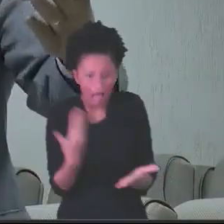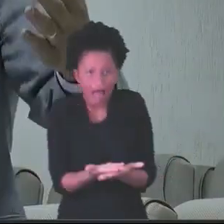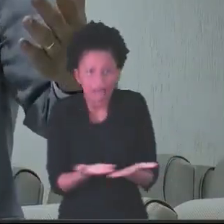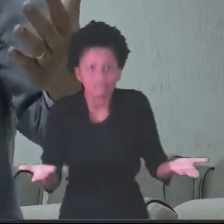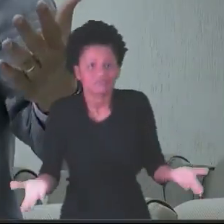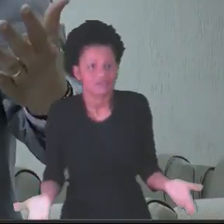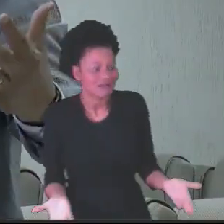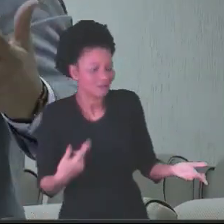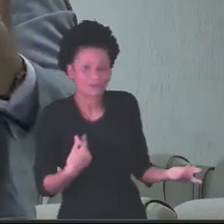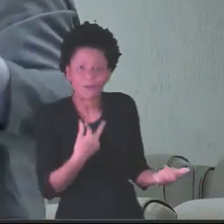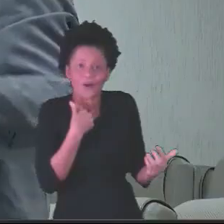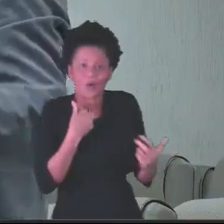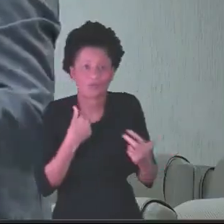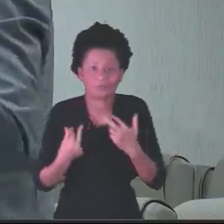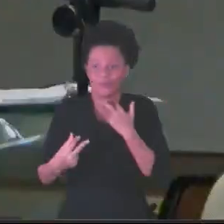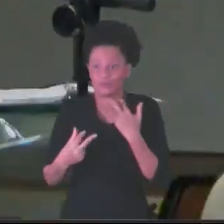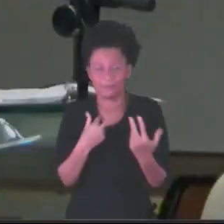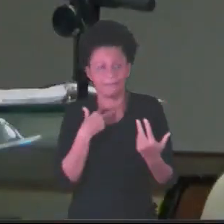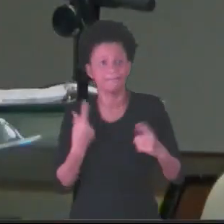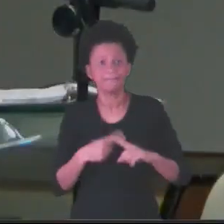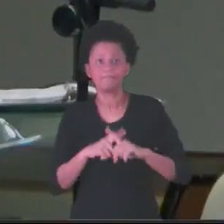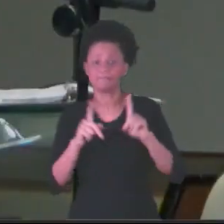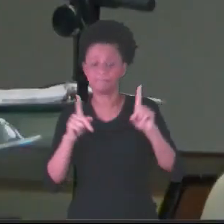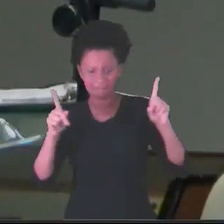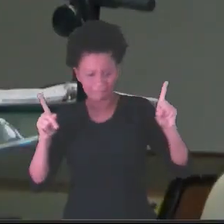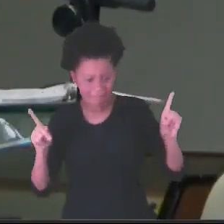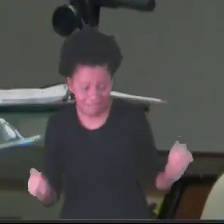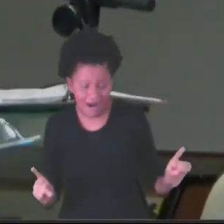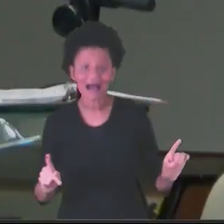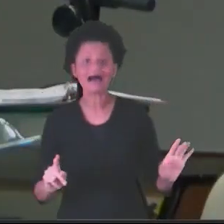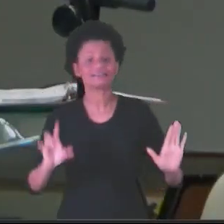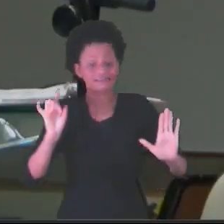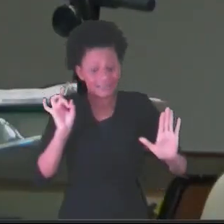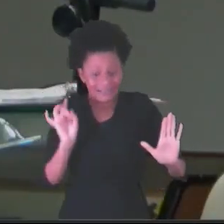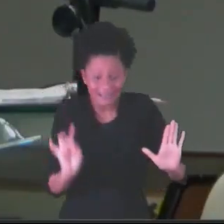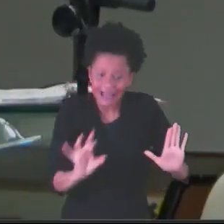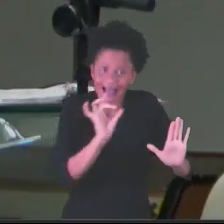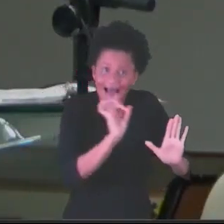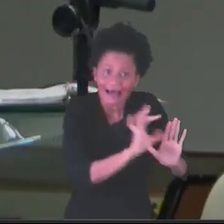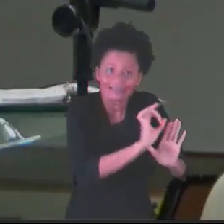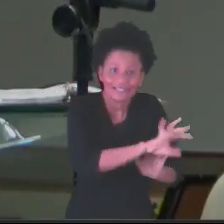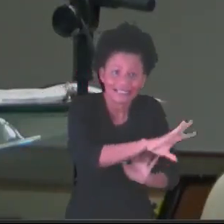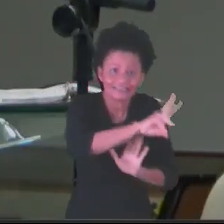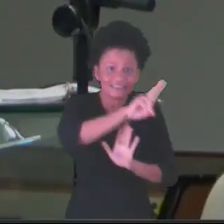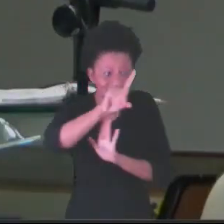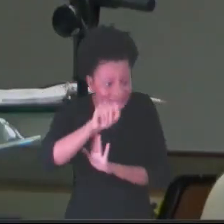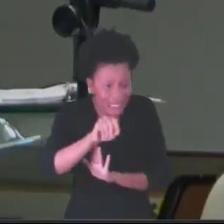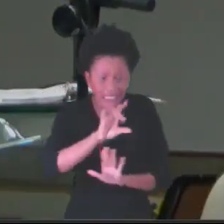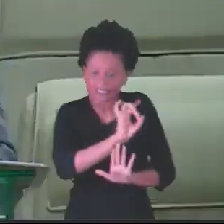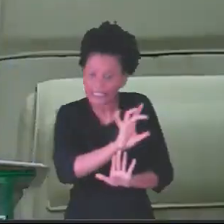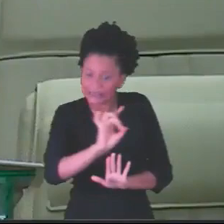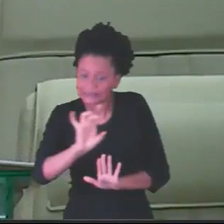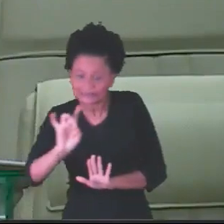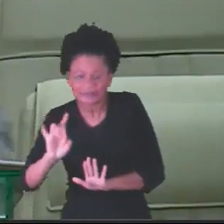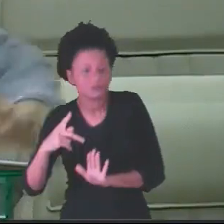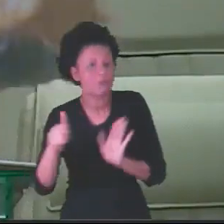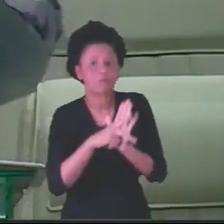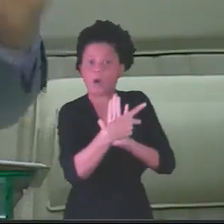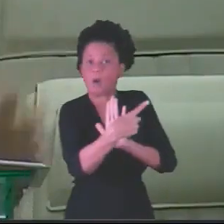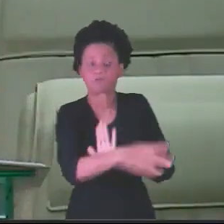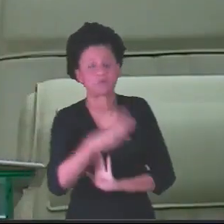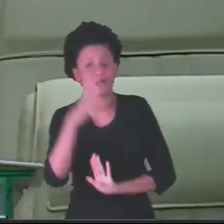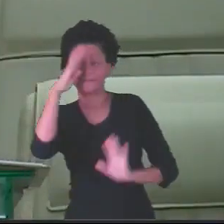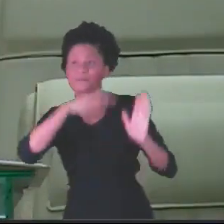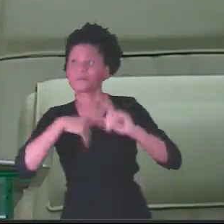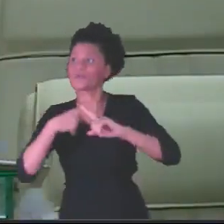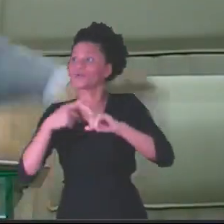privados dessas coisas mas jesus disse basta cada dia o seu próprio mal porque deus que tem cuidado